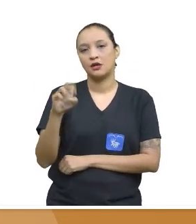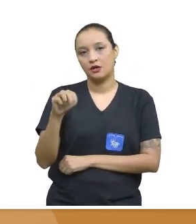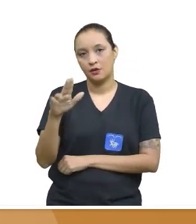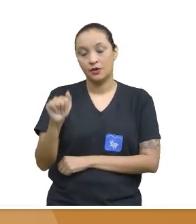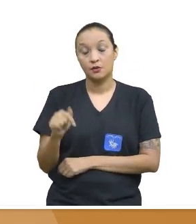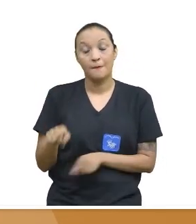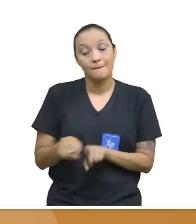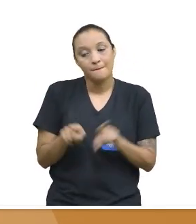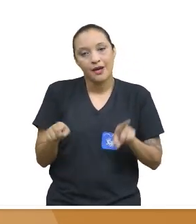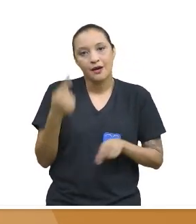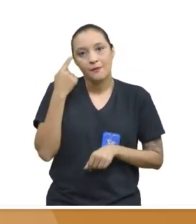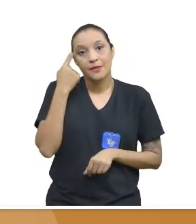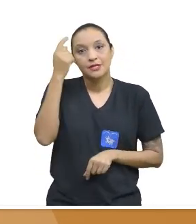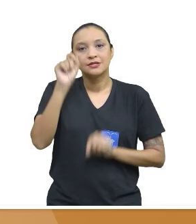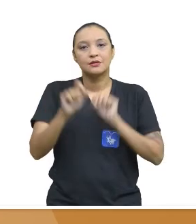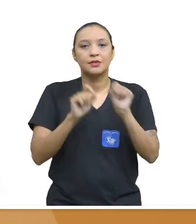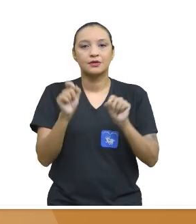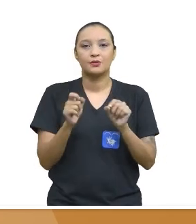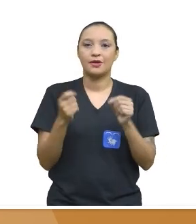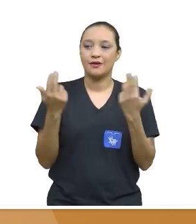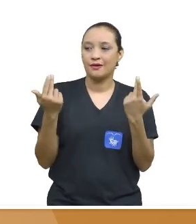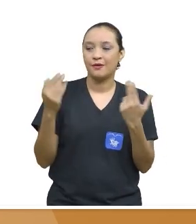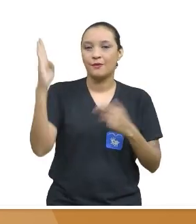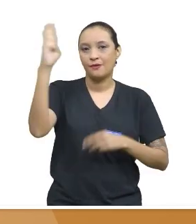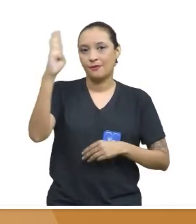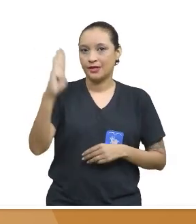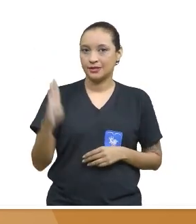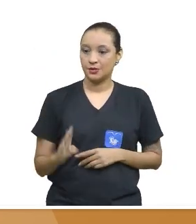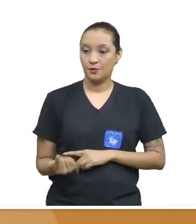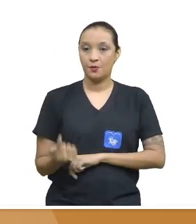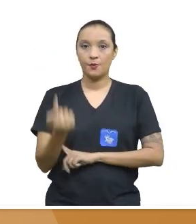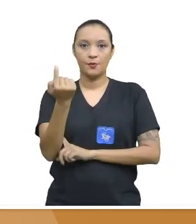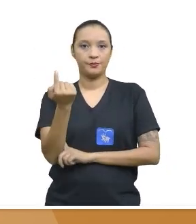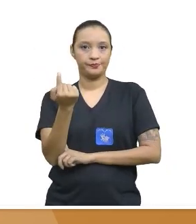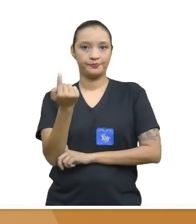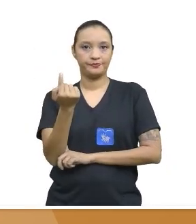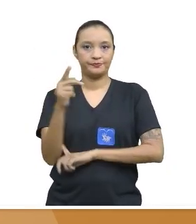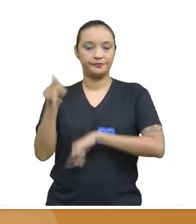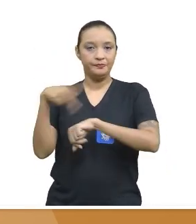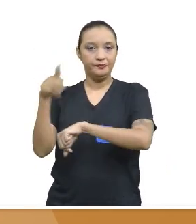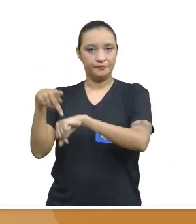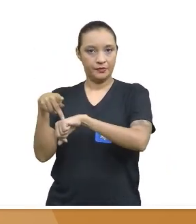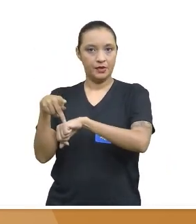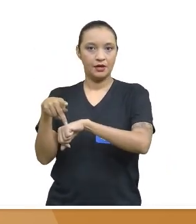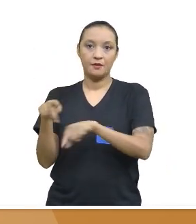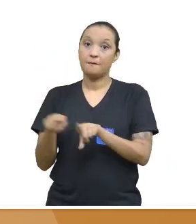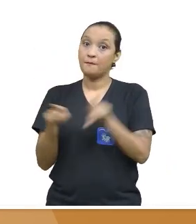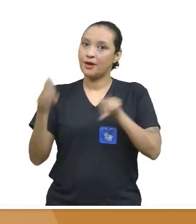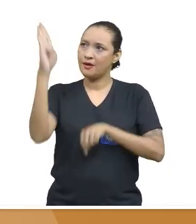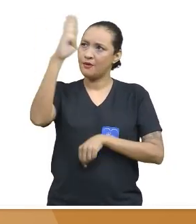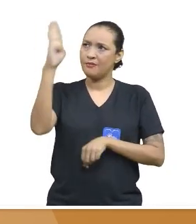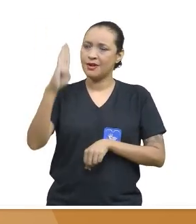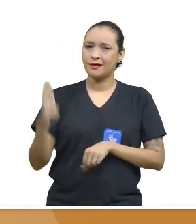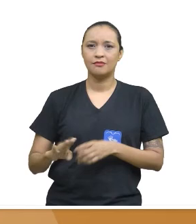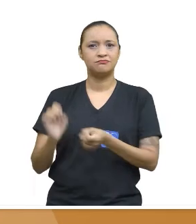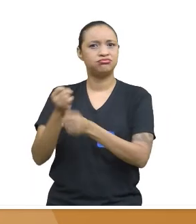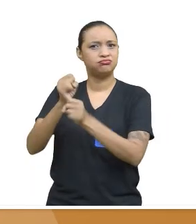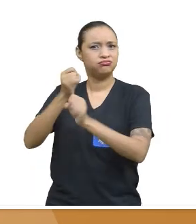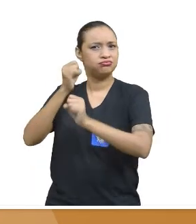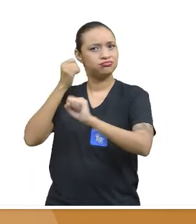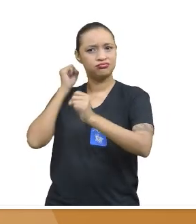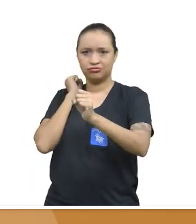só um, como o Brasil. Lembrem-se, o Brasil é um país de dimensões continentais, enorme. Então, nós